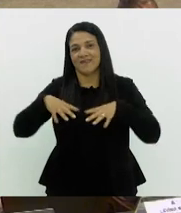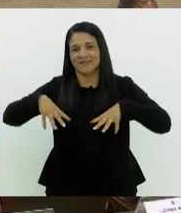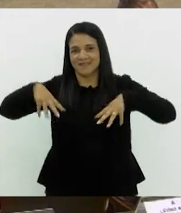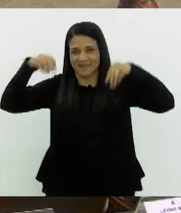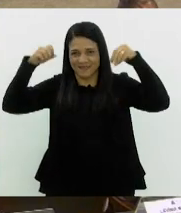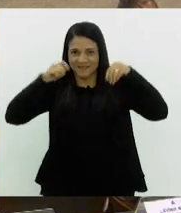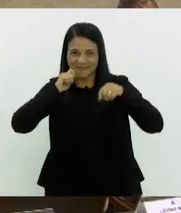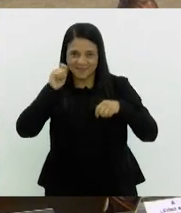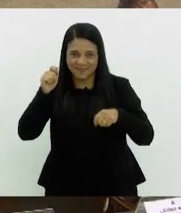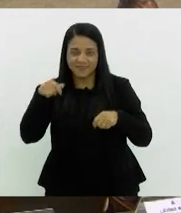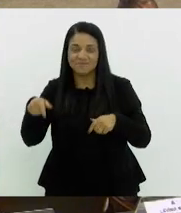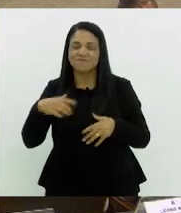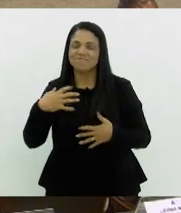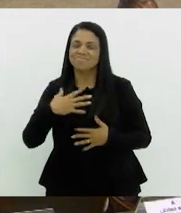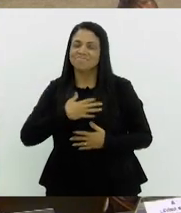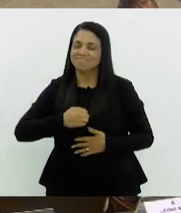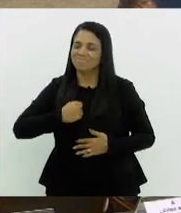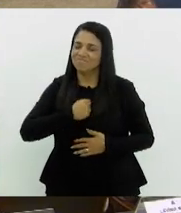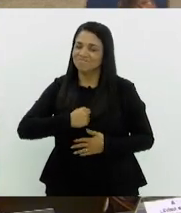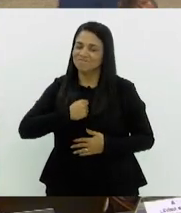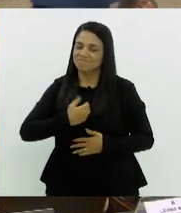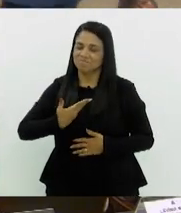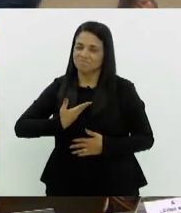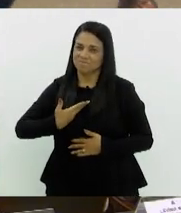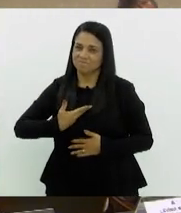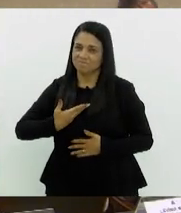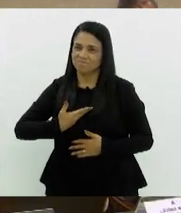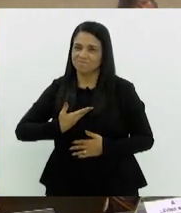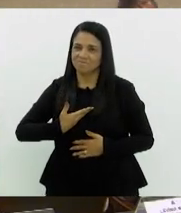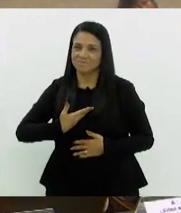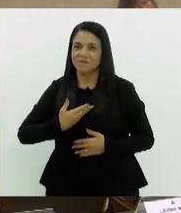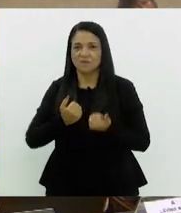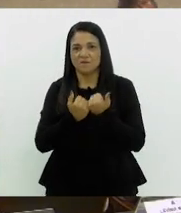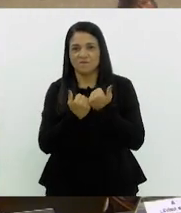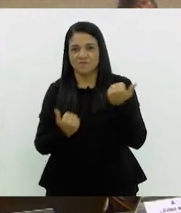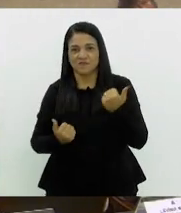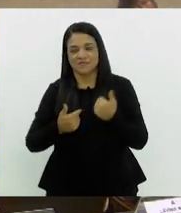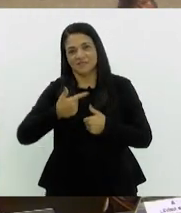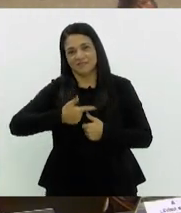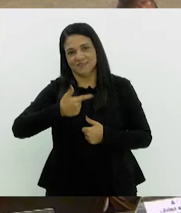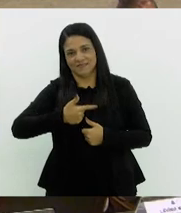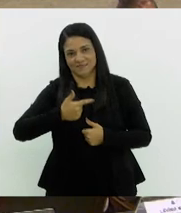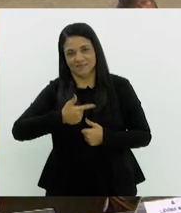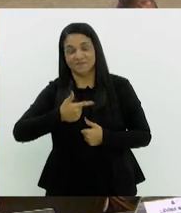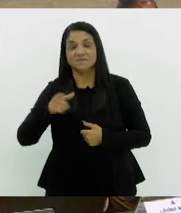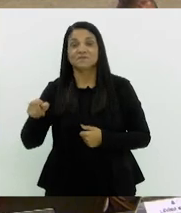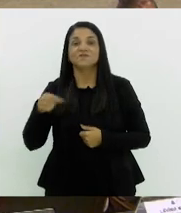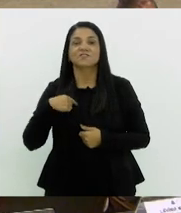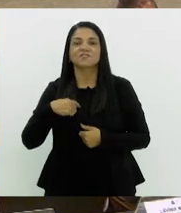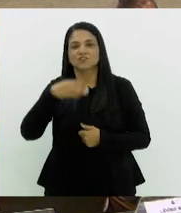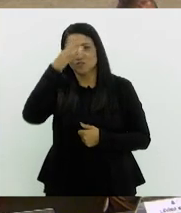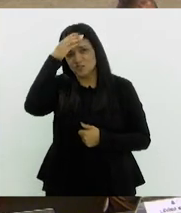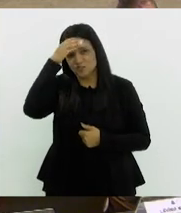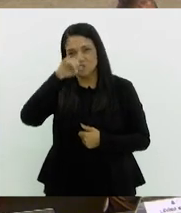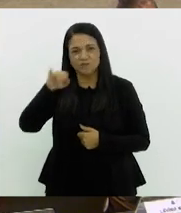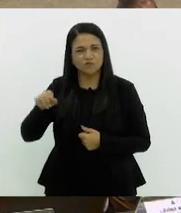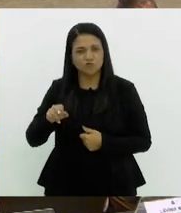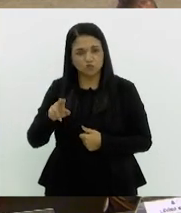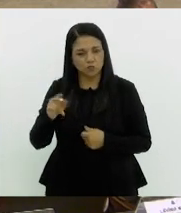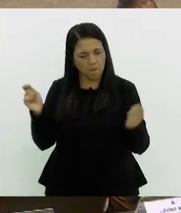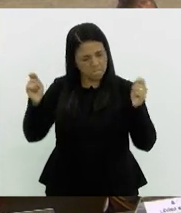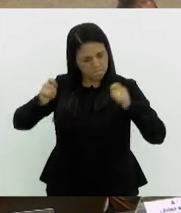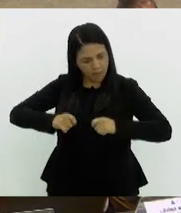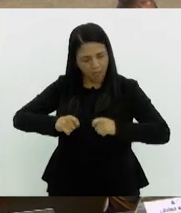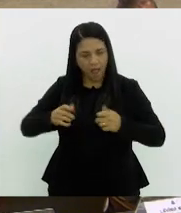minha querida amiga, colega de longos anos, a segunda vice-presidente Tia Ju, deputada Tia Ju, com sua competência, gentileza,